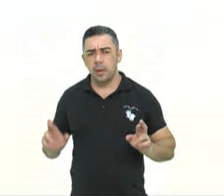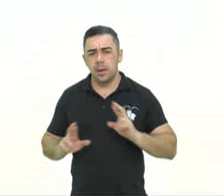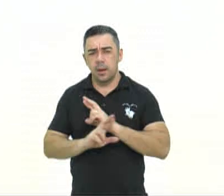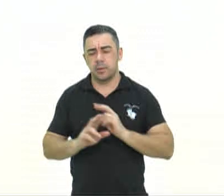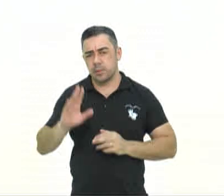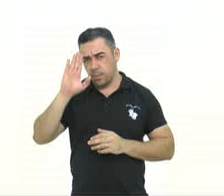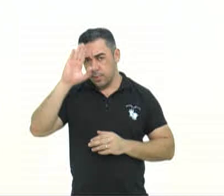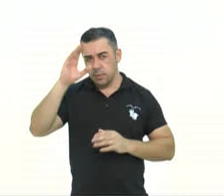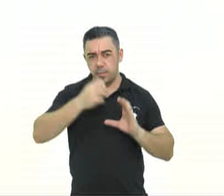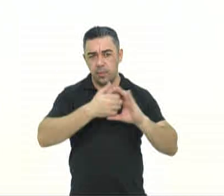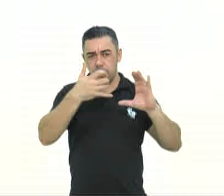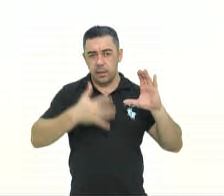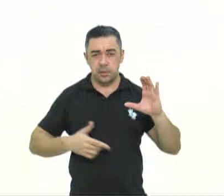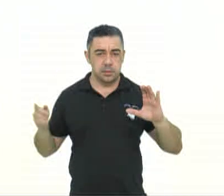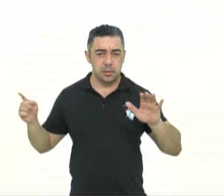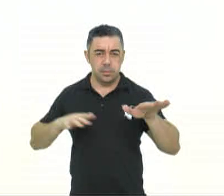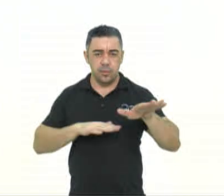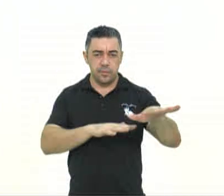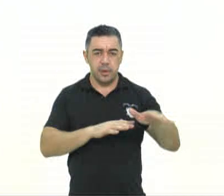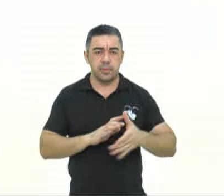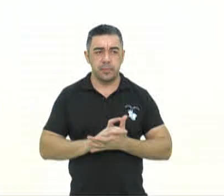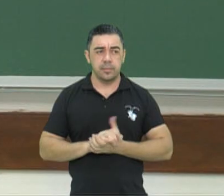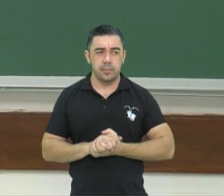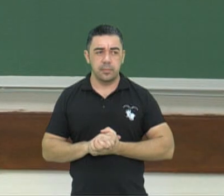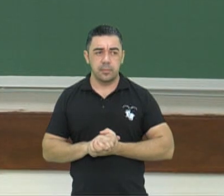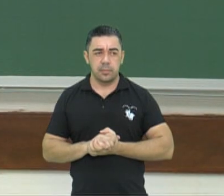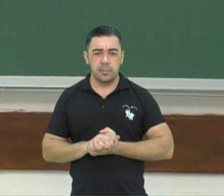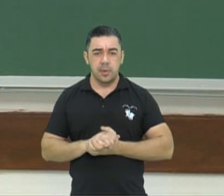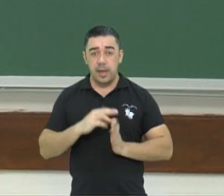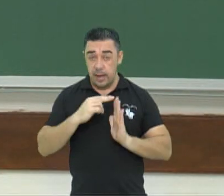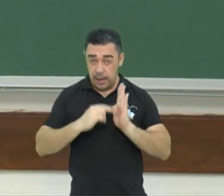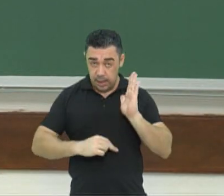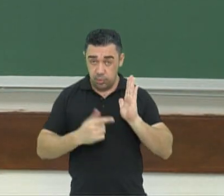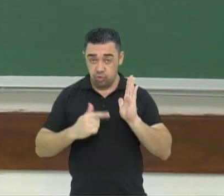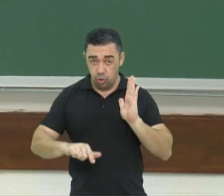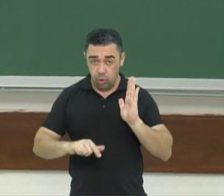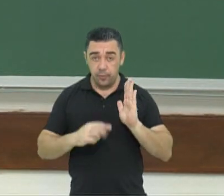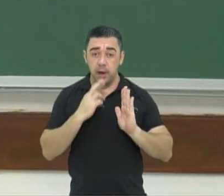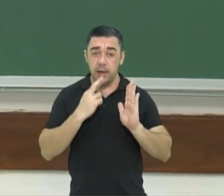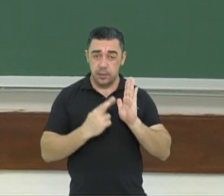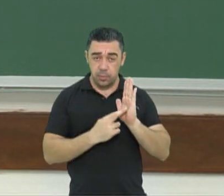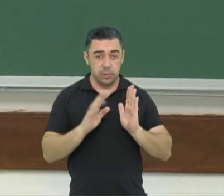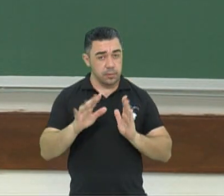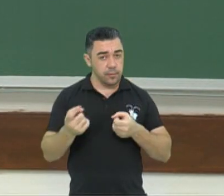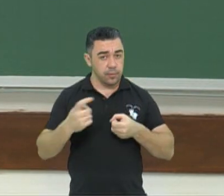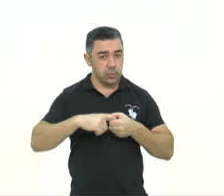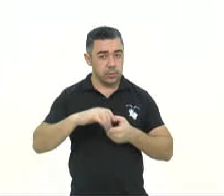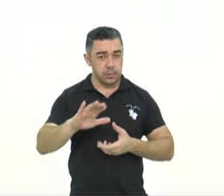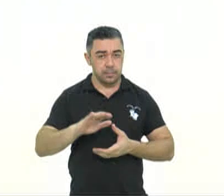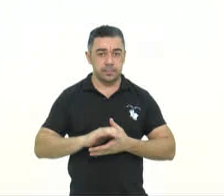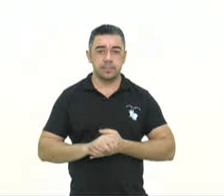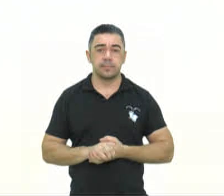característica dessas manifestações? Dá uma lidinha, responde e já voltamos.